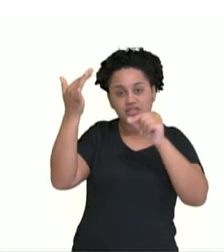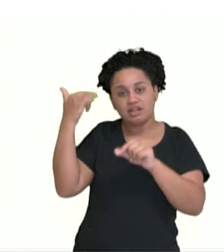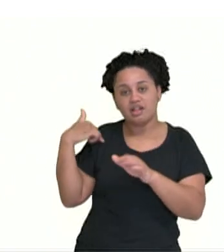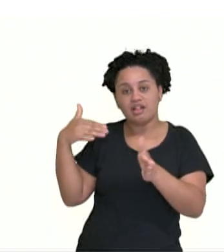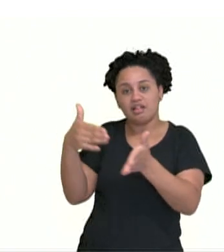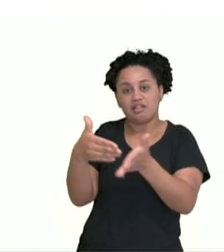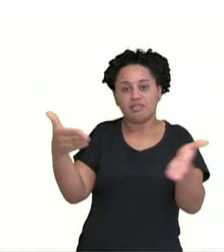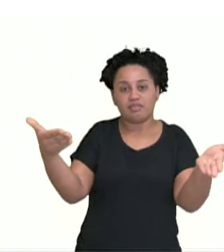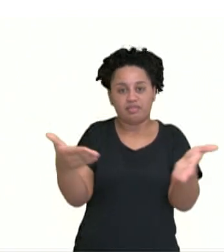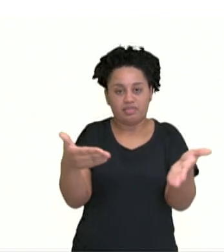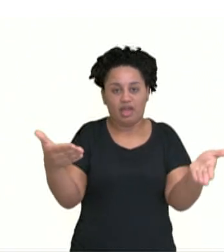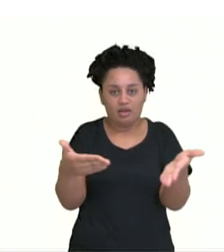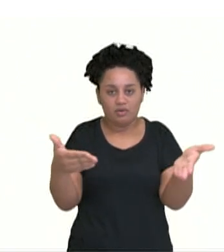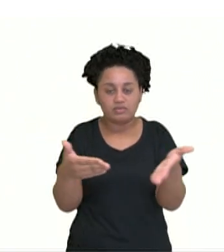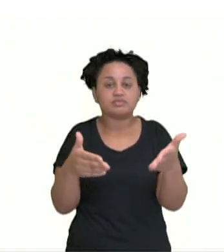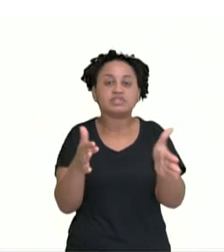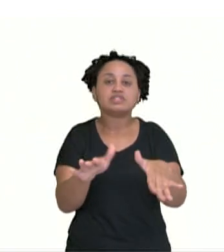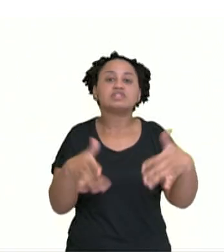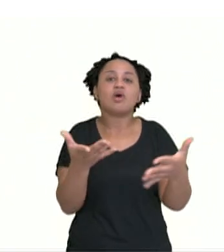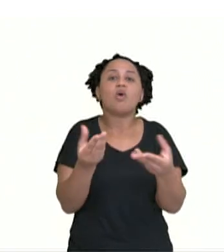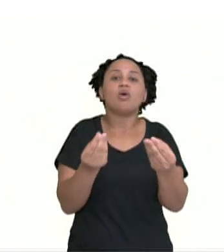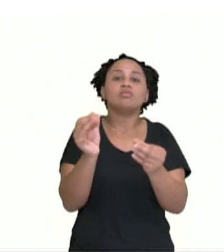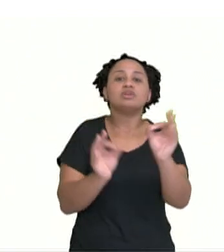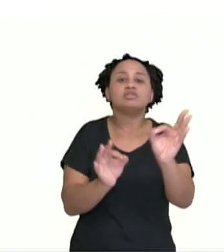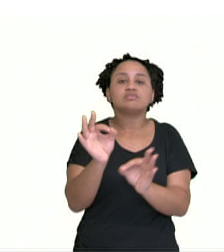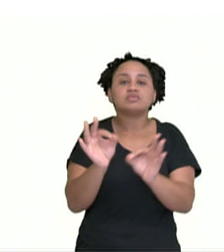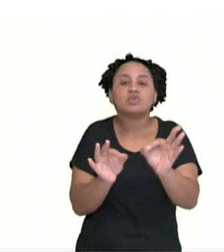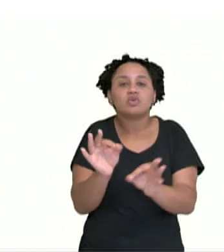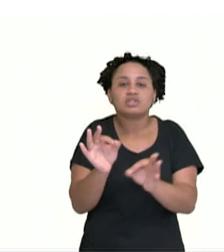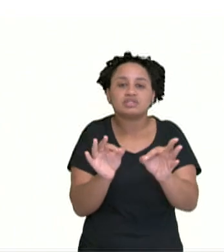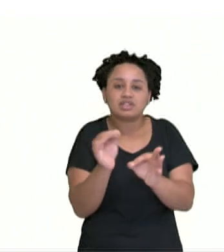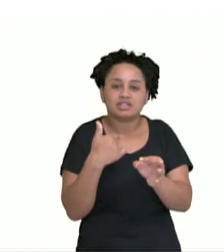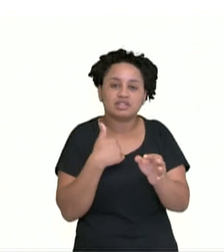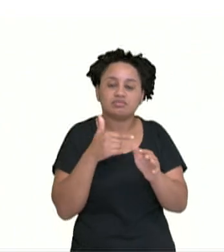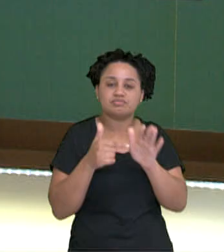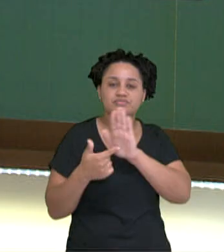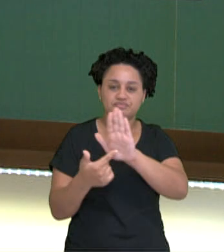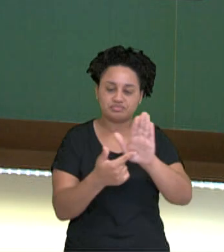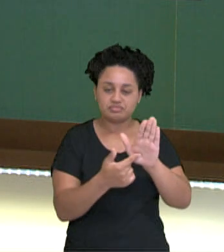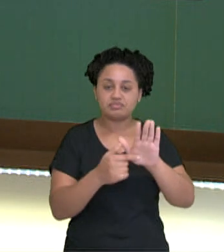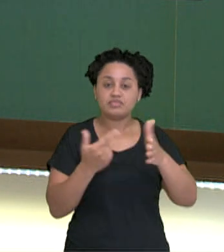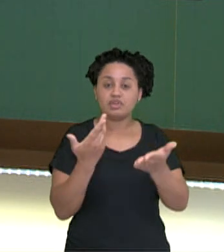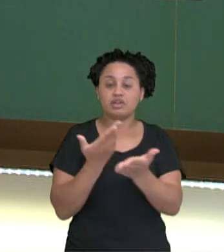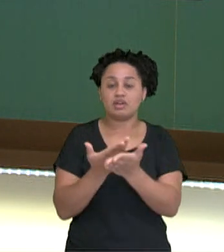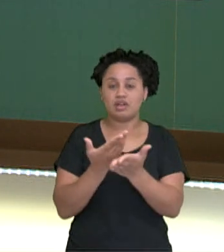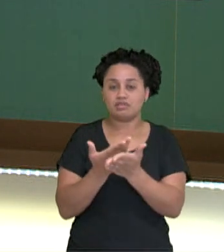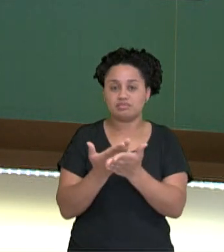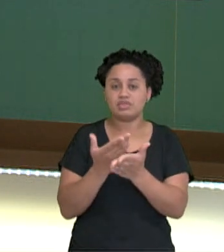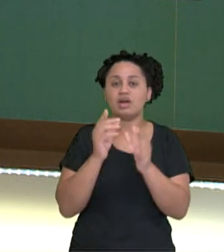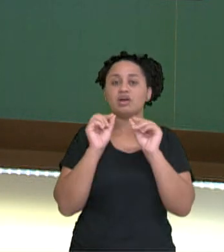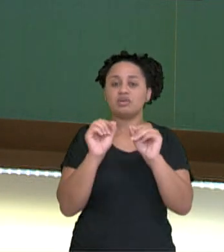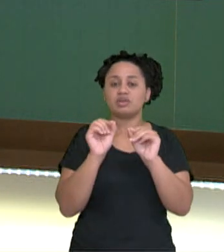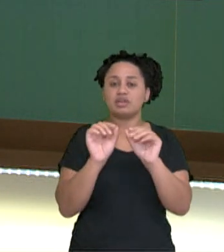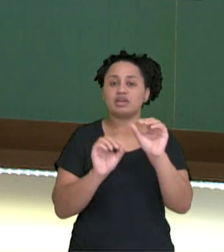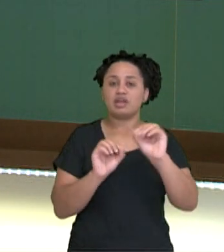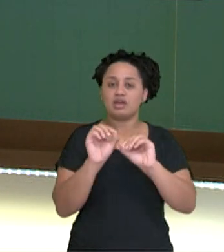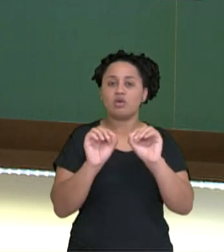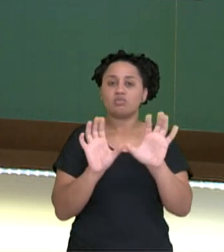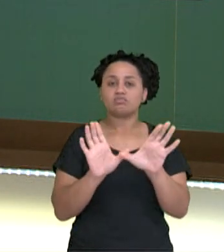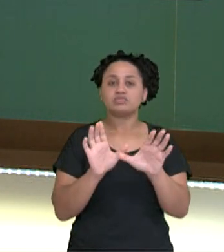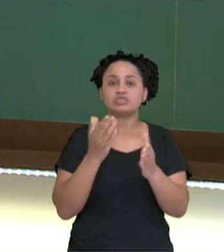ela é composta e como se dá a organização para a sua execução. Nesta aula nós vimos